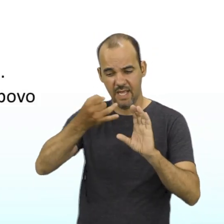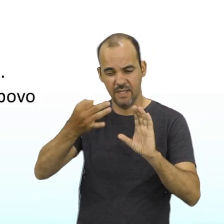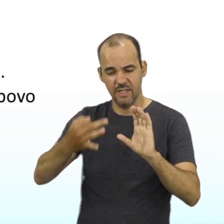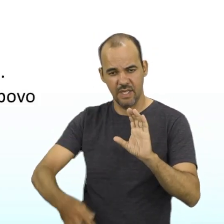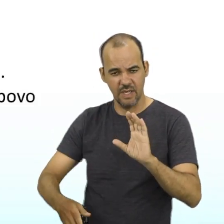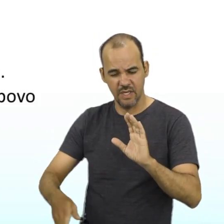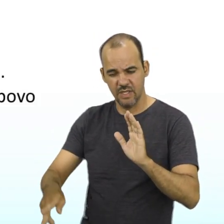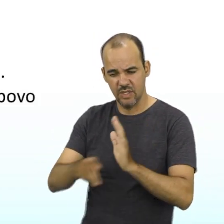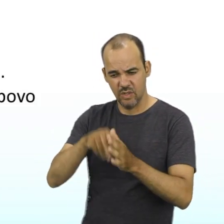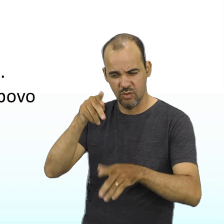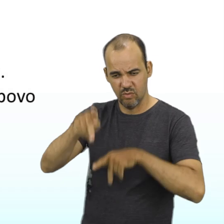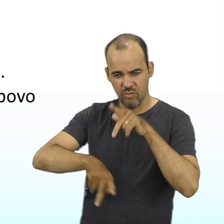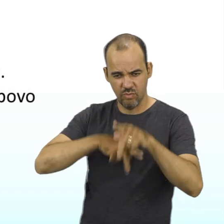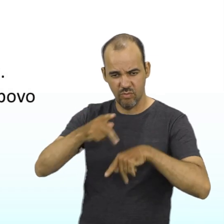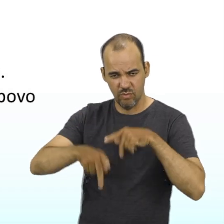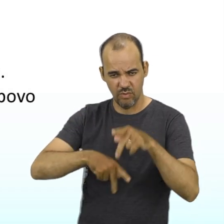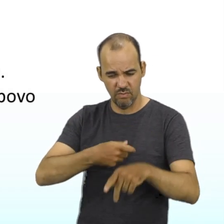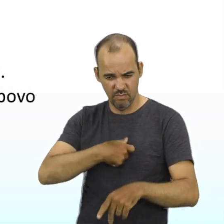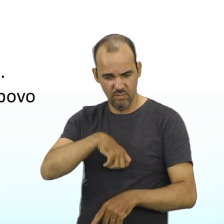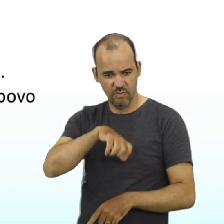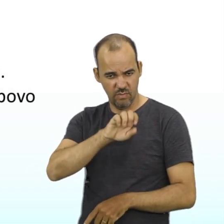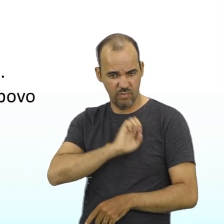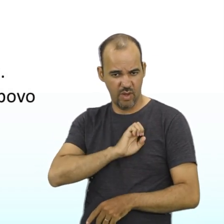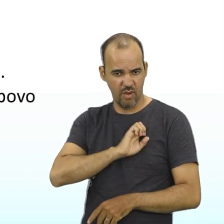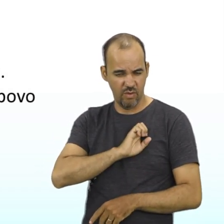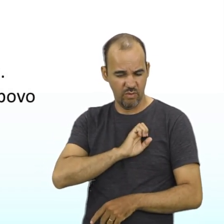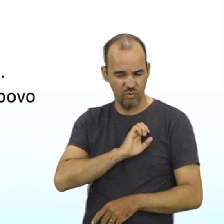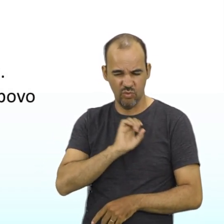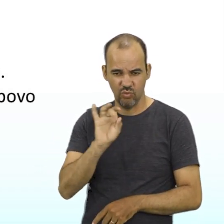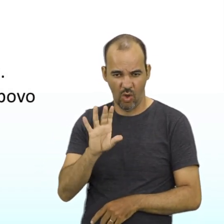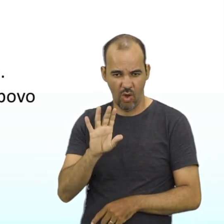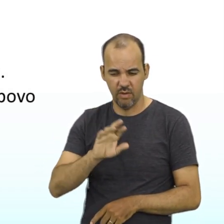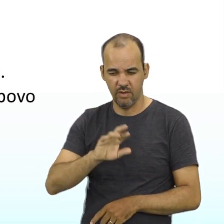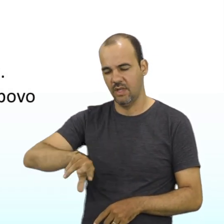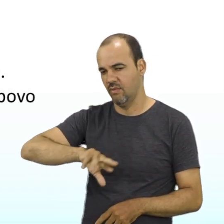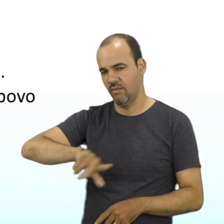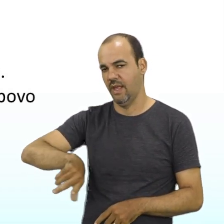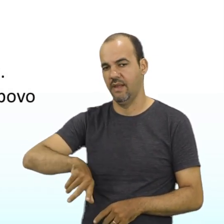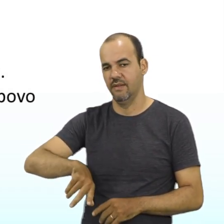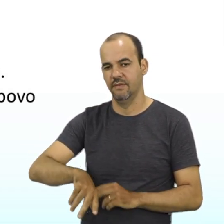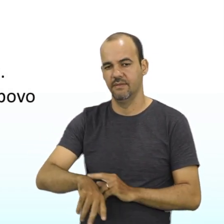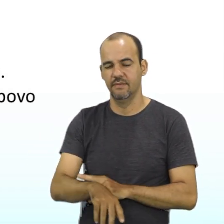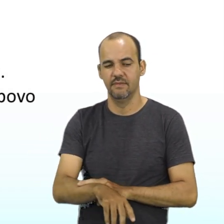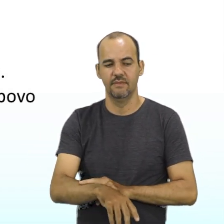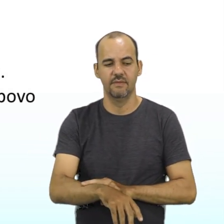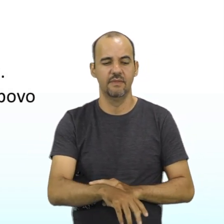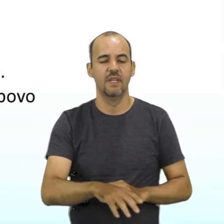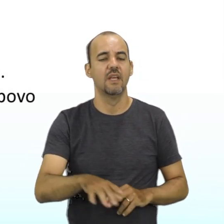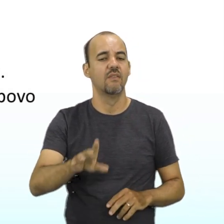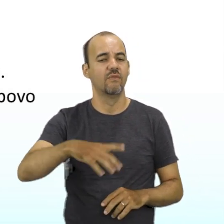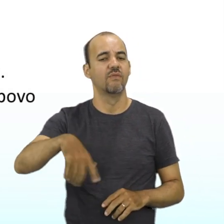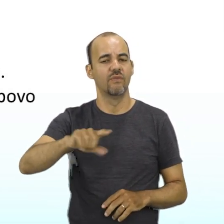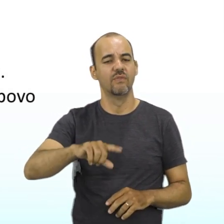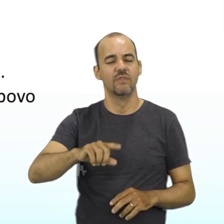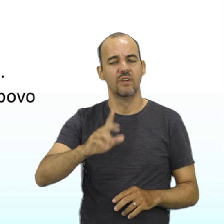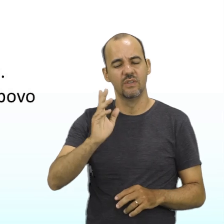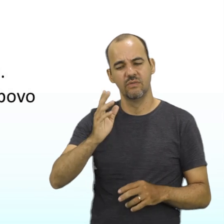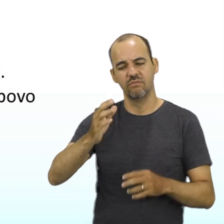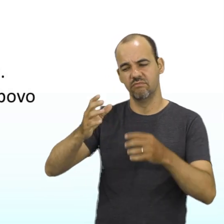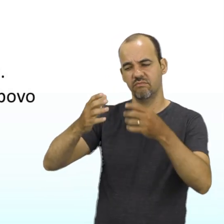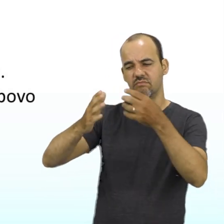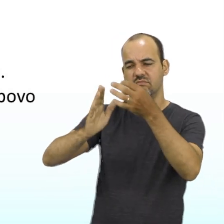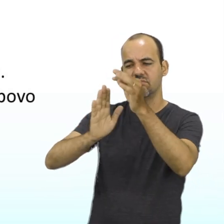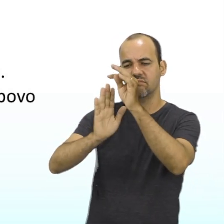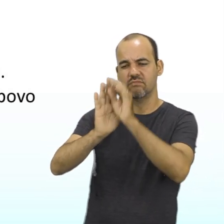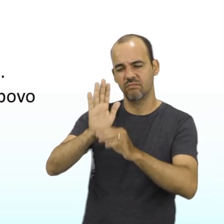né, surgente, mas não é só sobre isso, né? Foi mencionado uma vez no texto apenas. Quando a gente vai